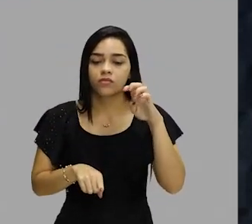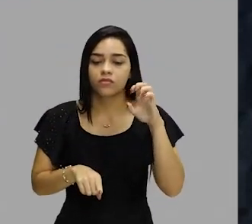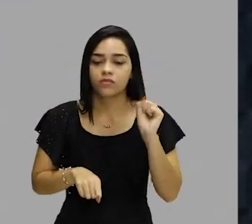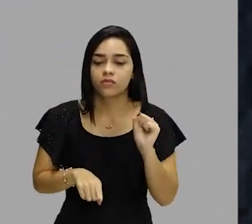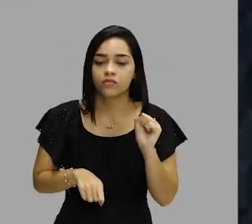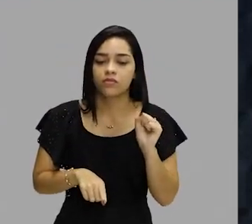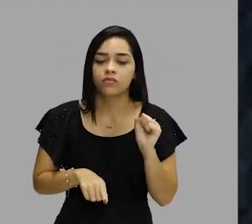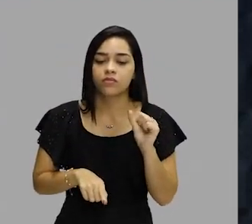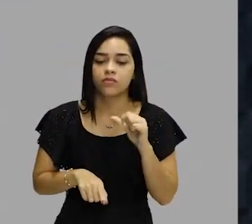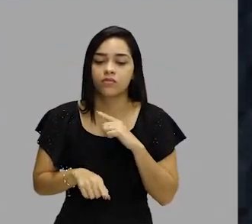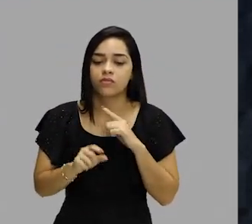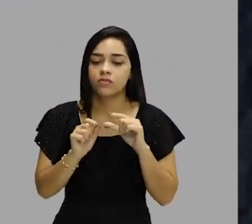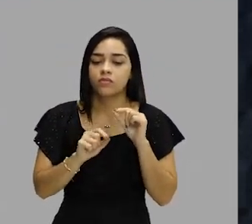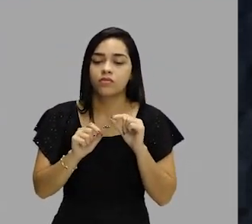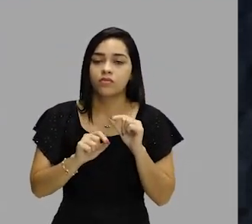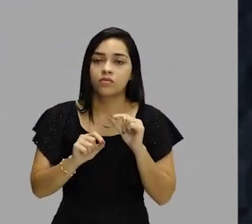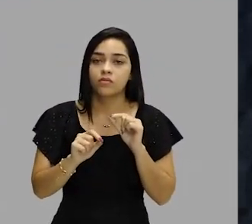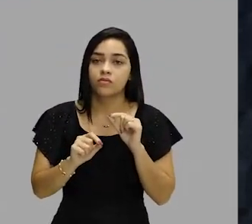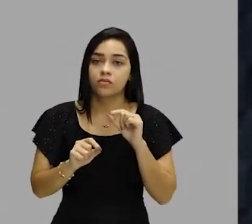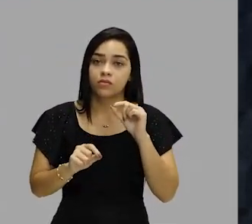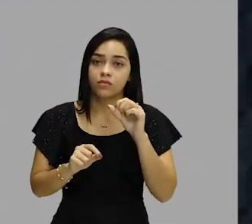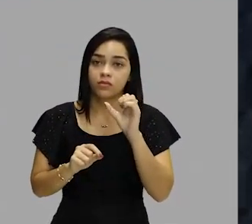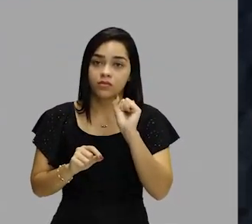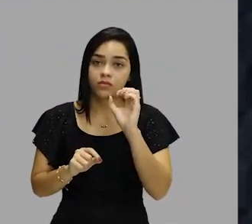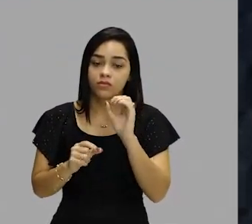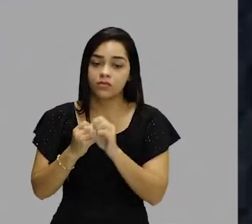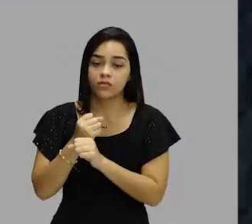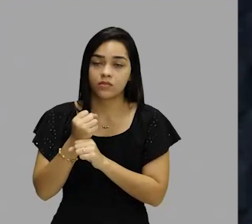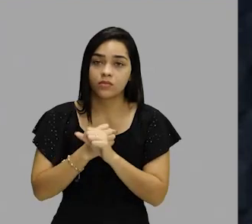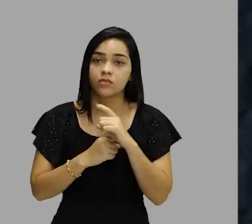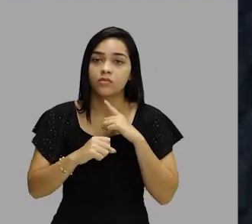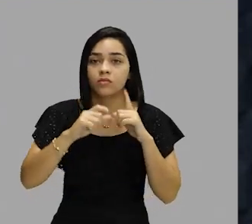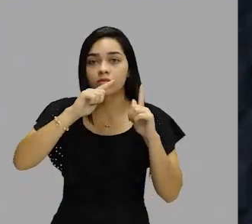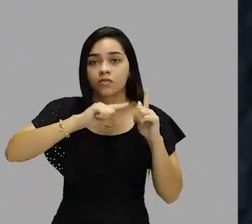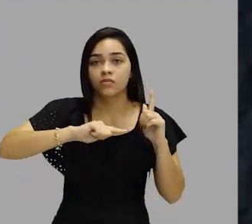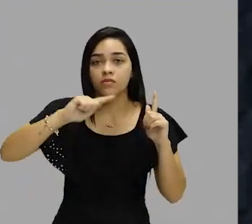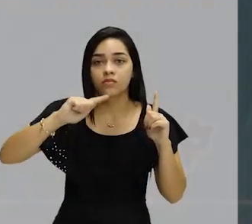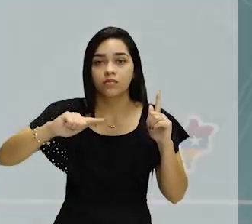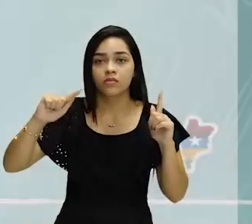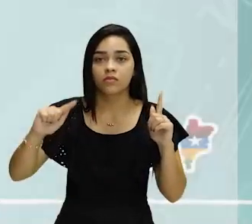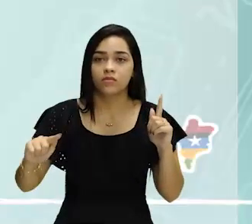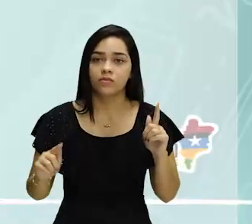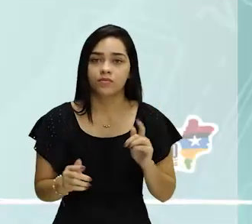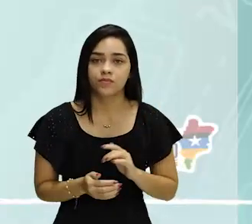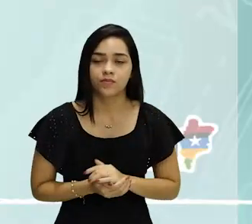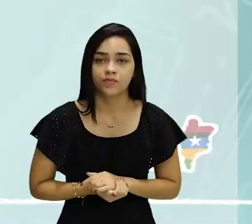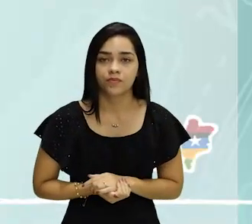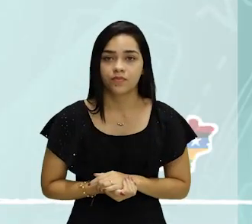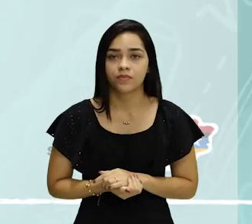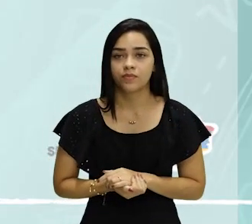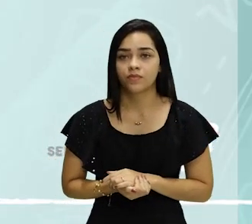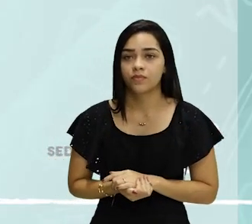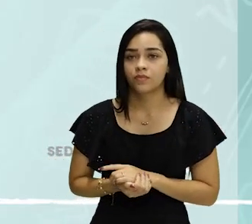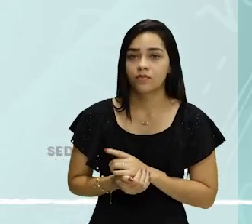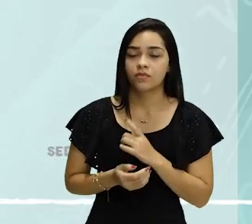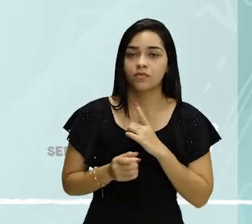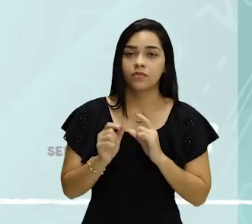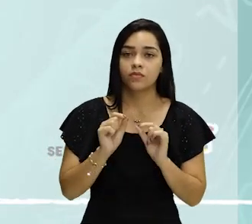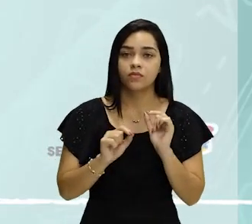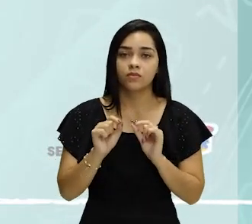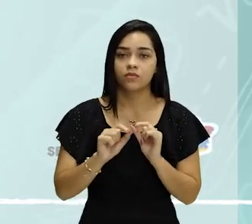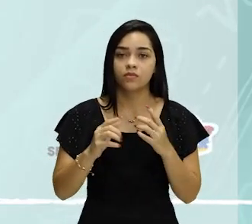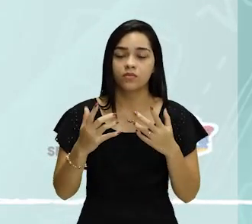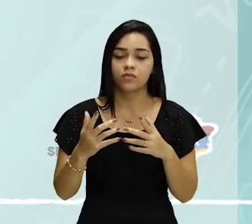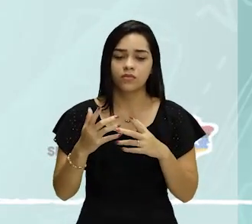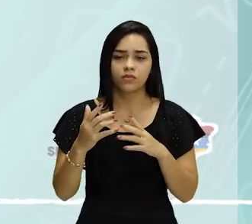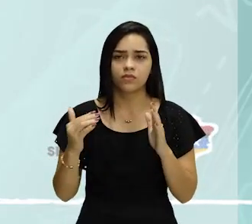foi acompanhada por 80 anos, e aí eles formularam esse gráfico aqui, tá? Nós temos aqui a contabilização até